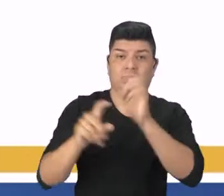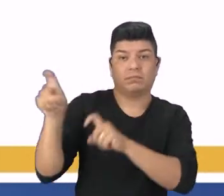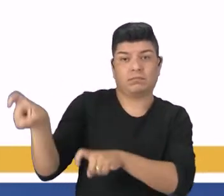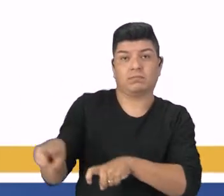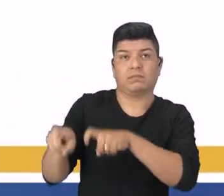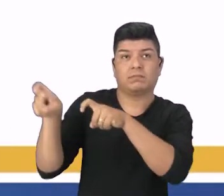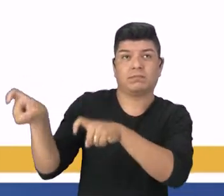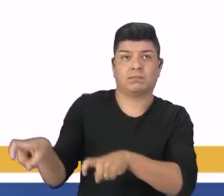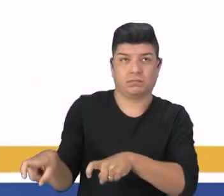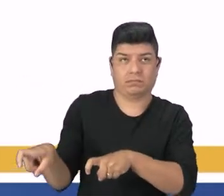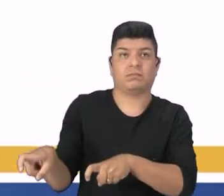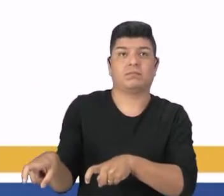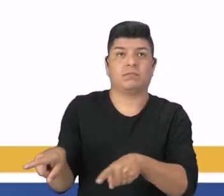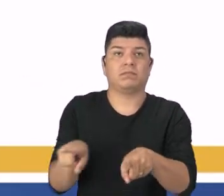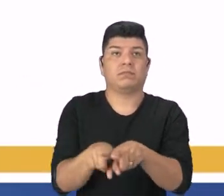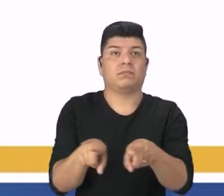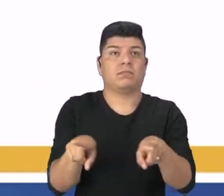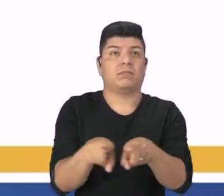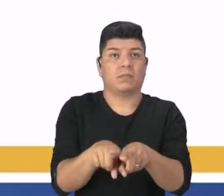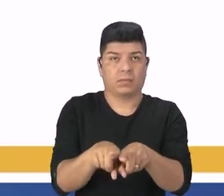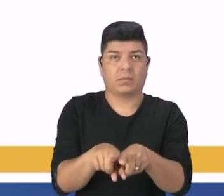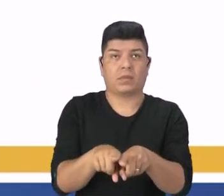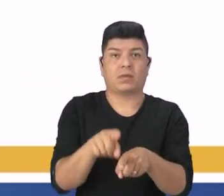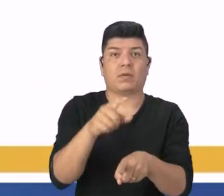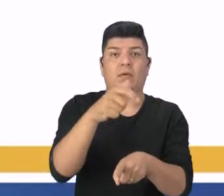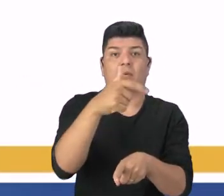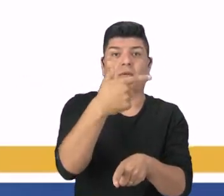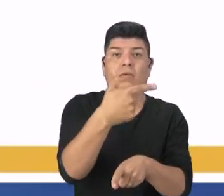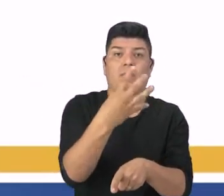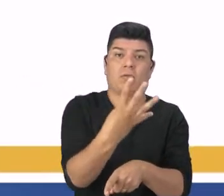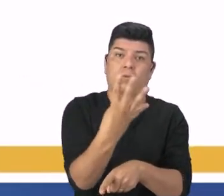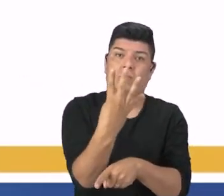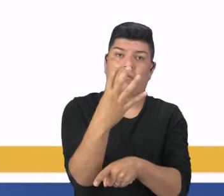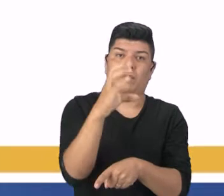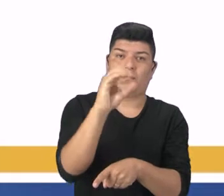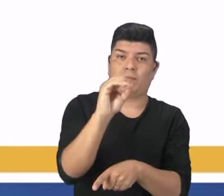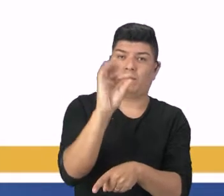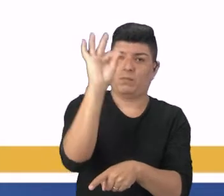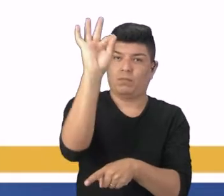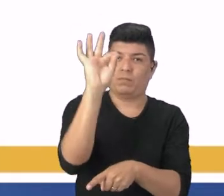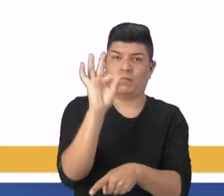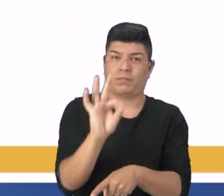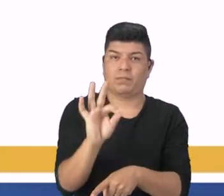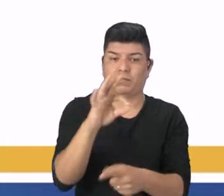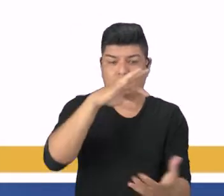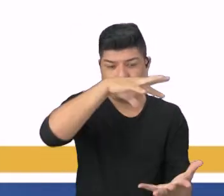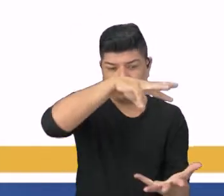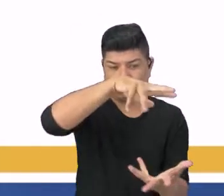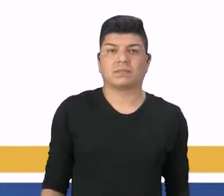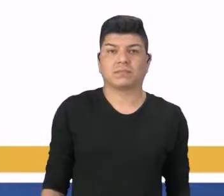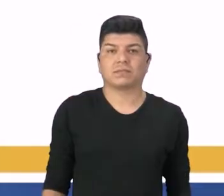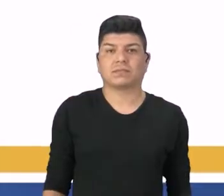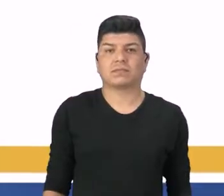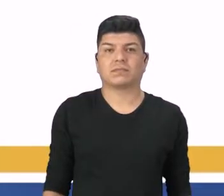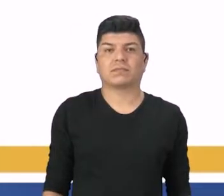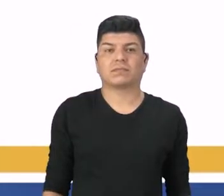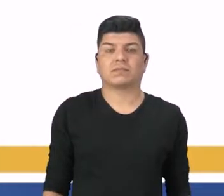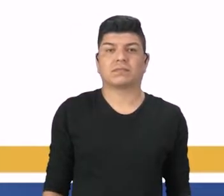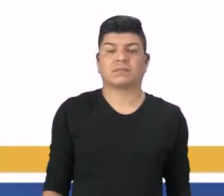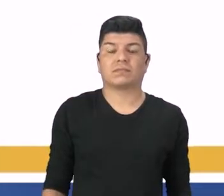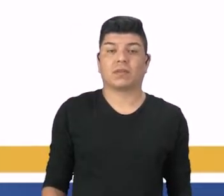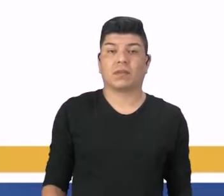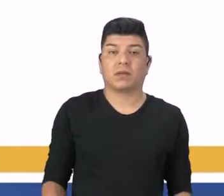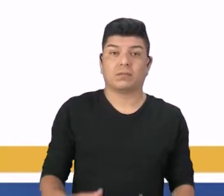para a pecuária será de 40% da área terrestre mundial. Buscar